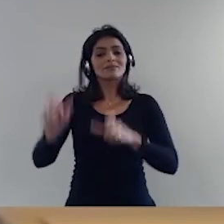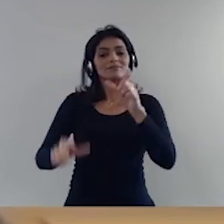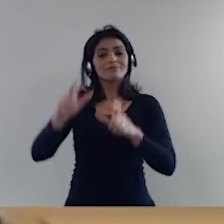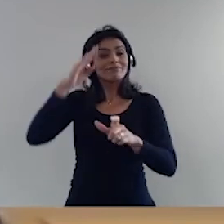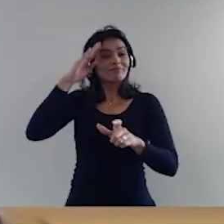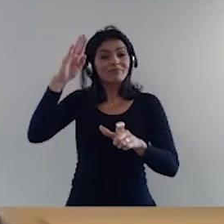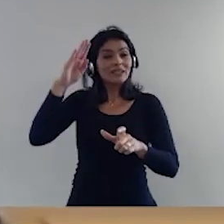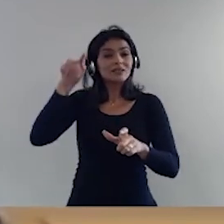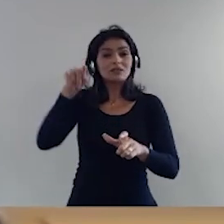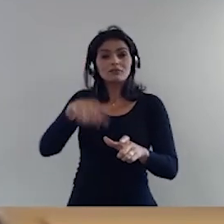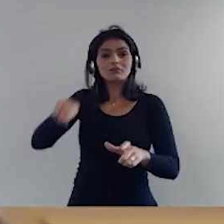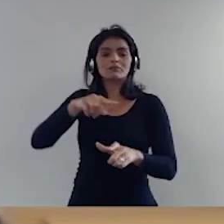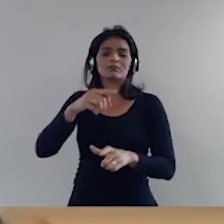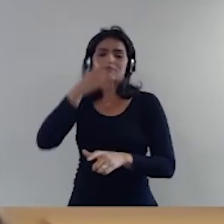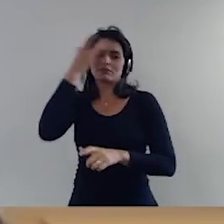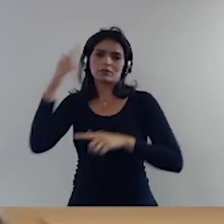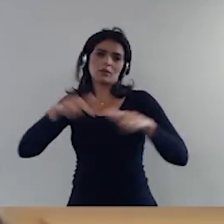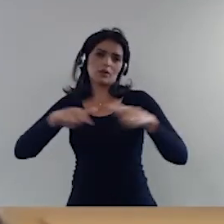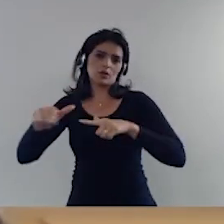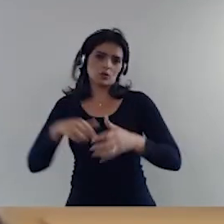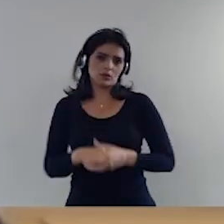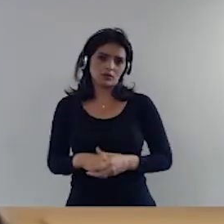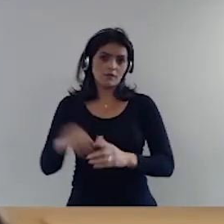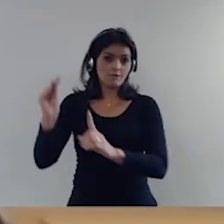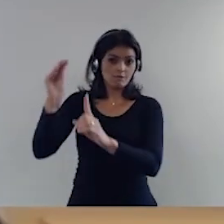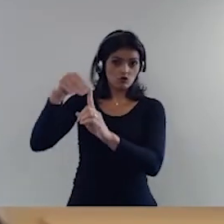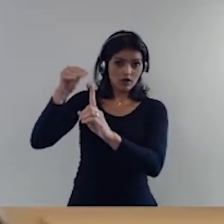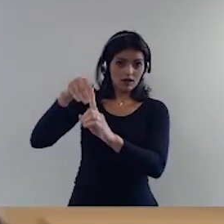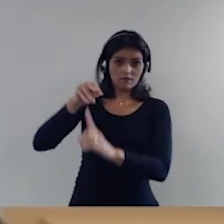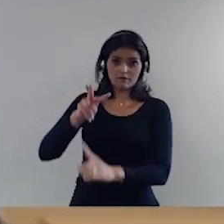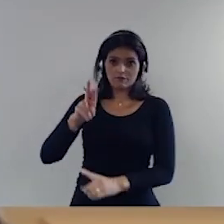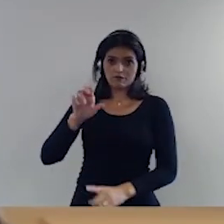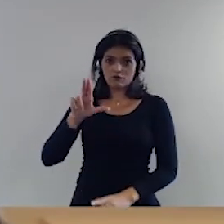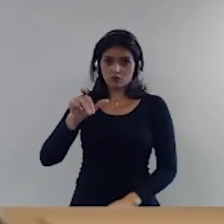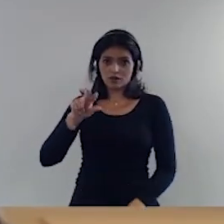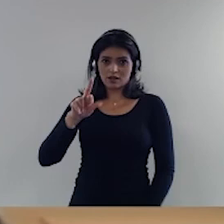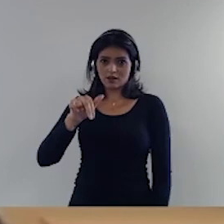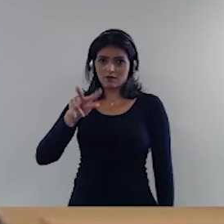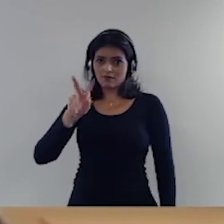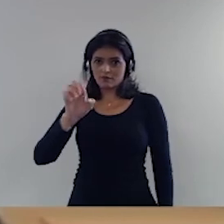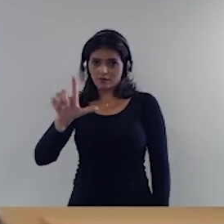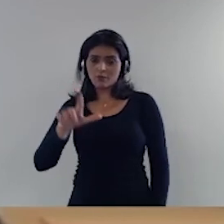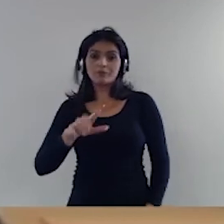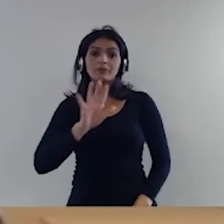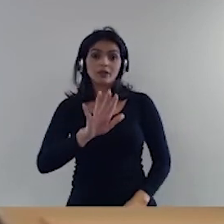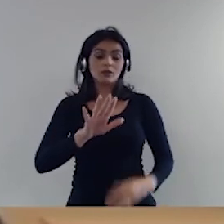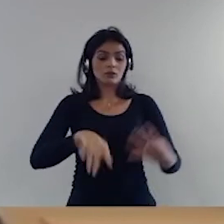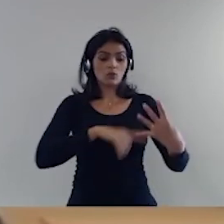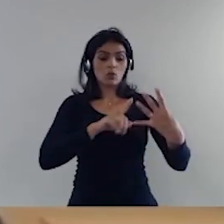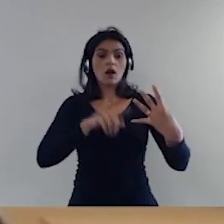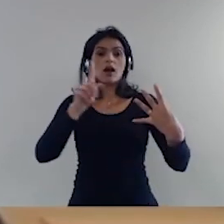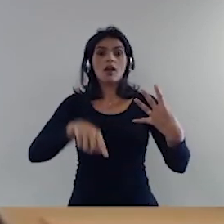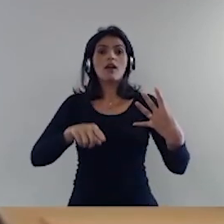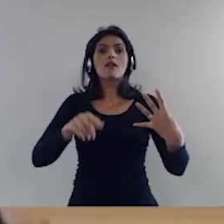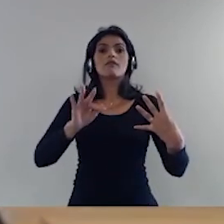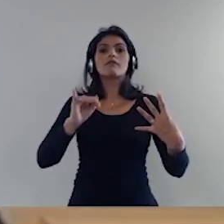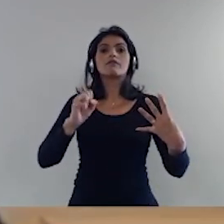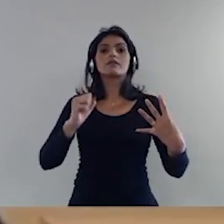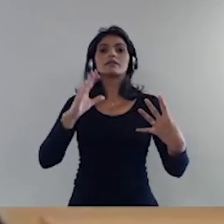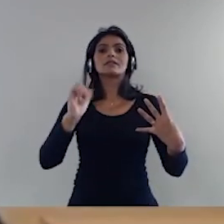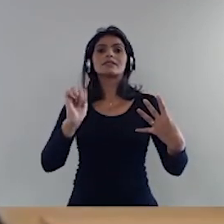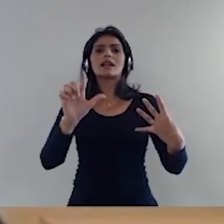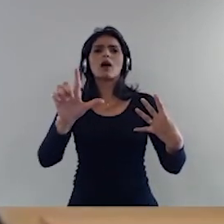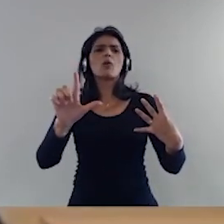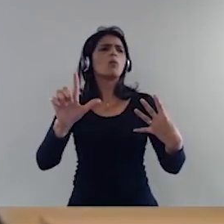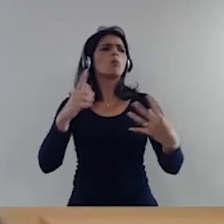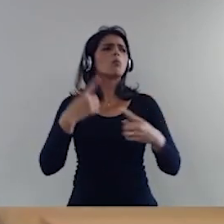vulneráveis. A quarta dimensão da crise, Marcos, é a dimensão fiscal, porque